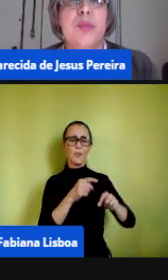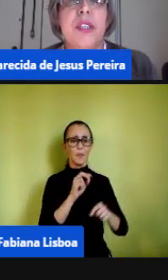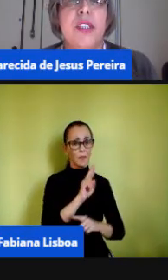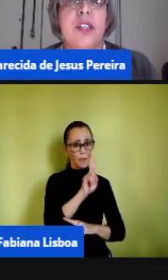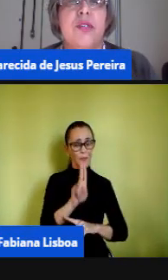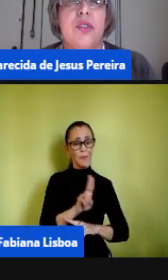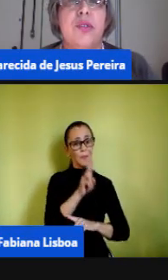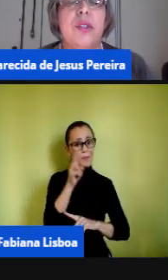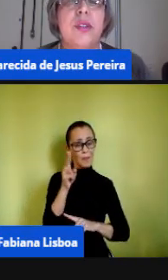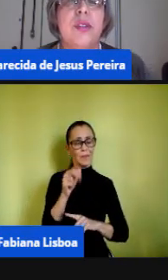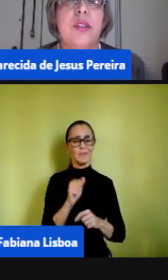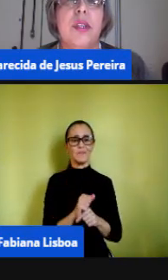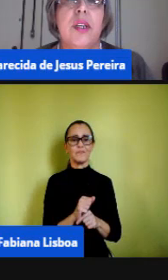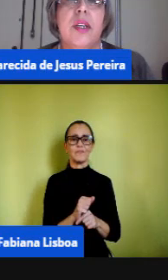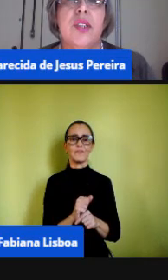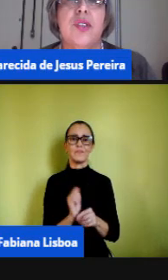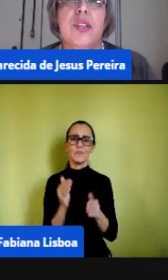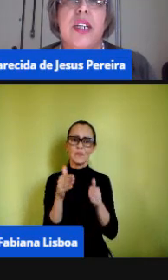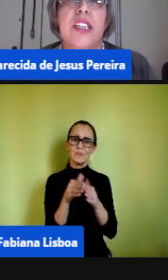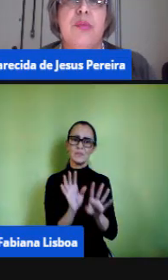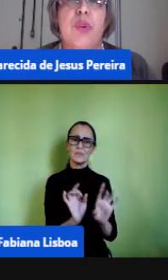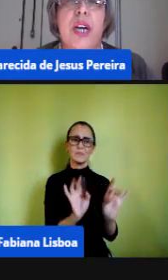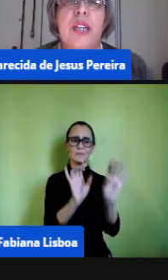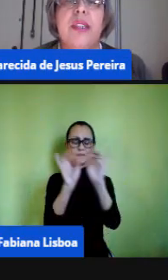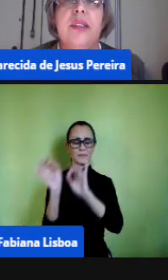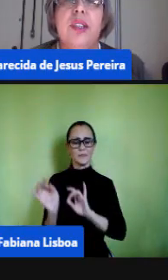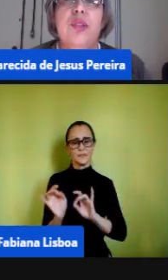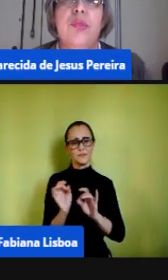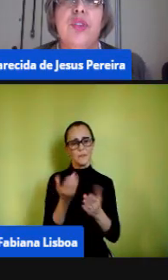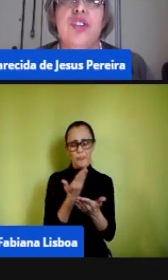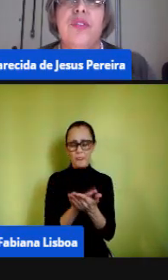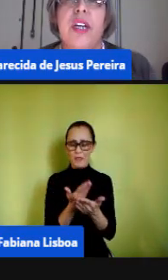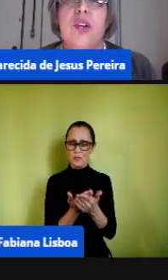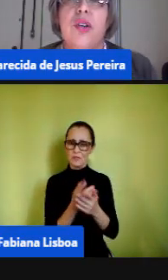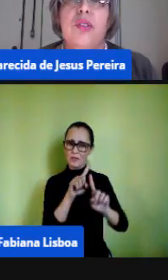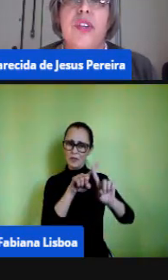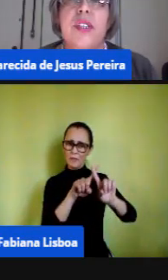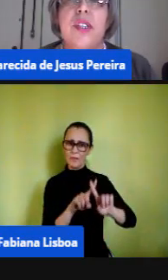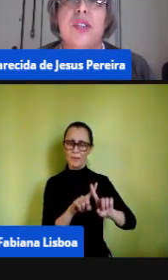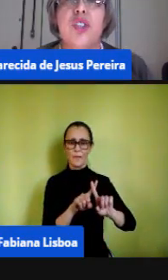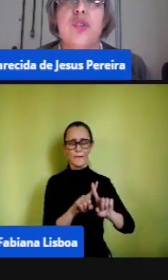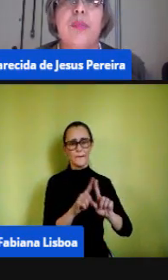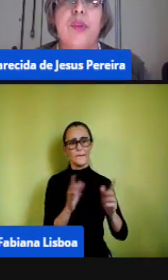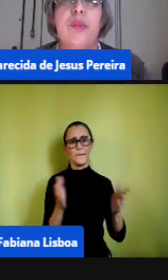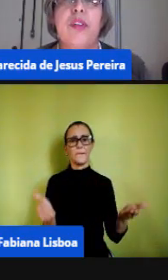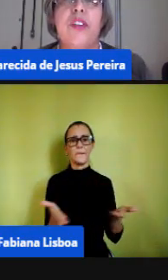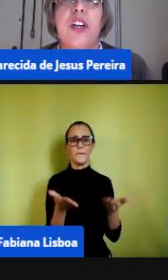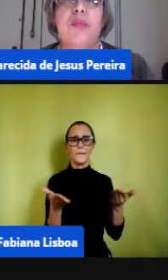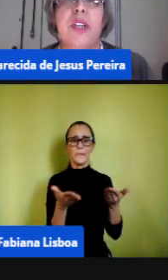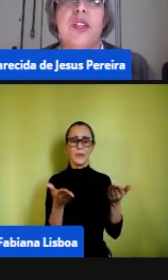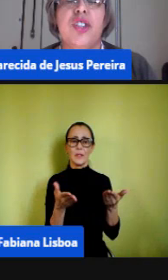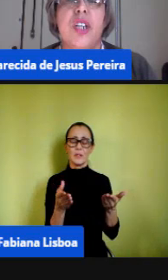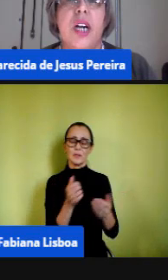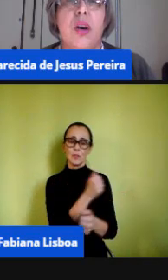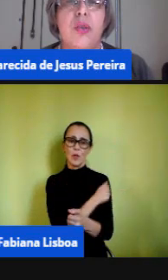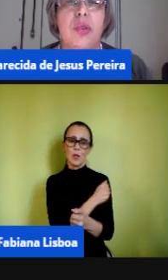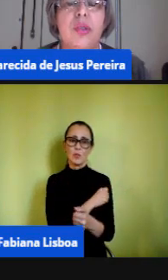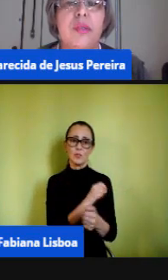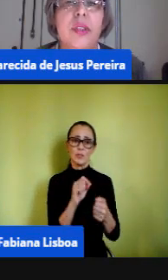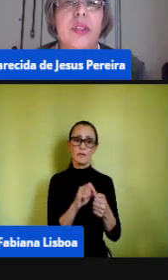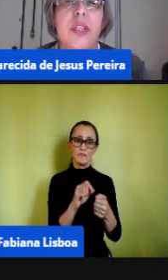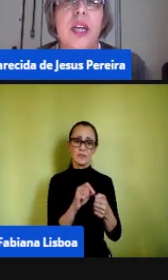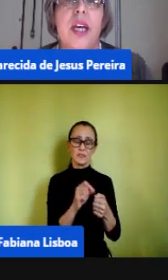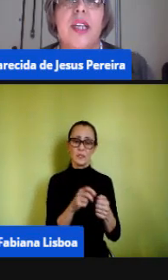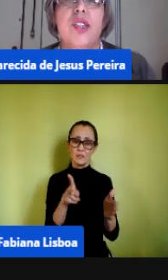Objetivos específicos. Estudar a tabuada, motivar a confecção de sua própria ferramenta de